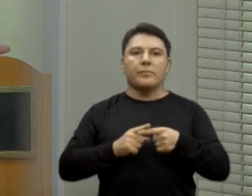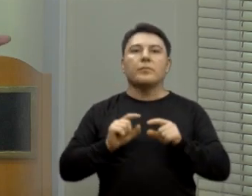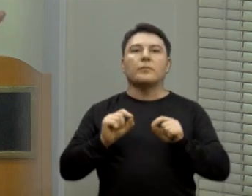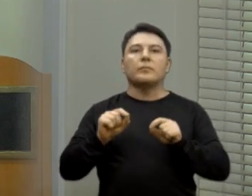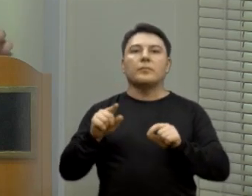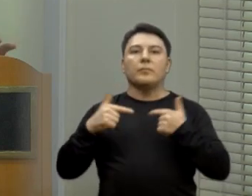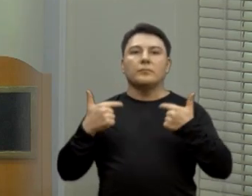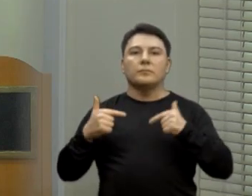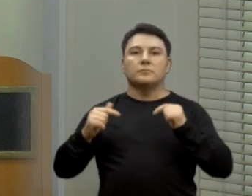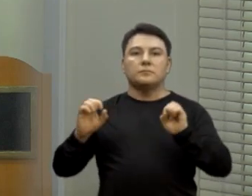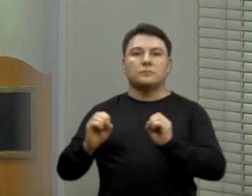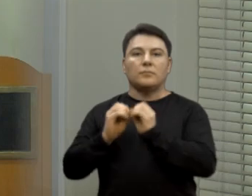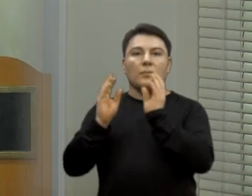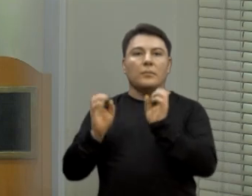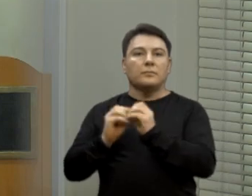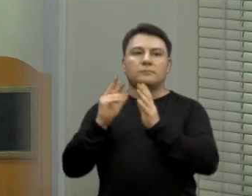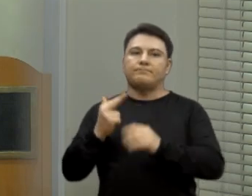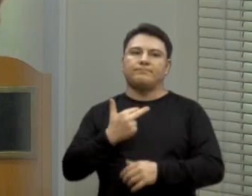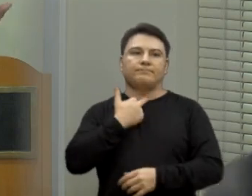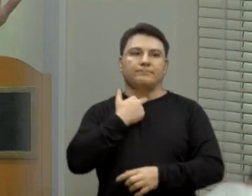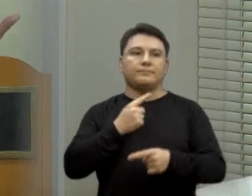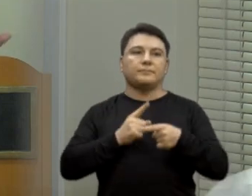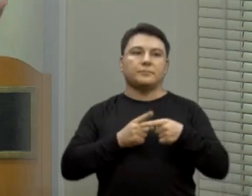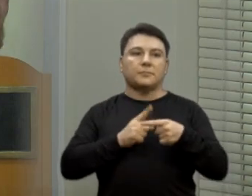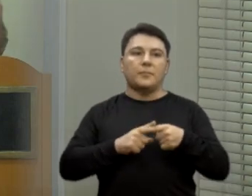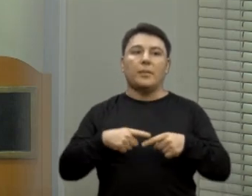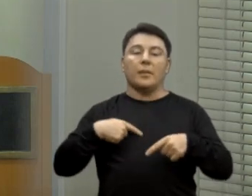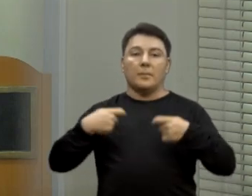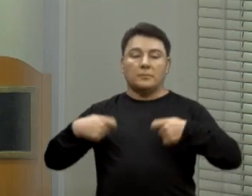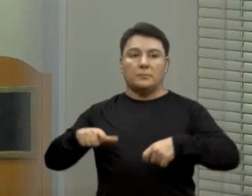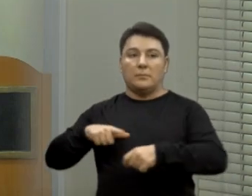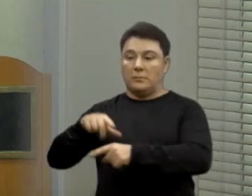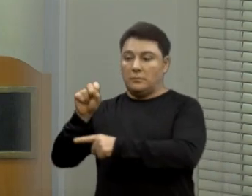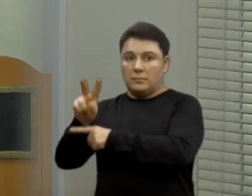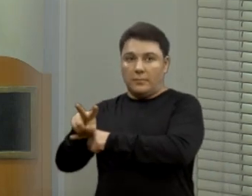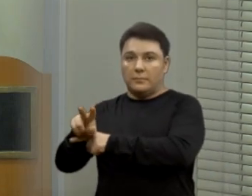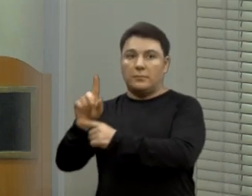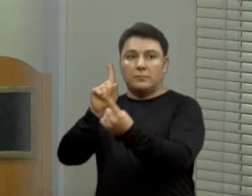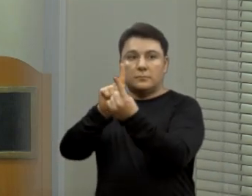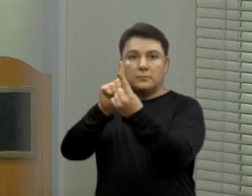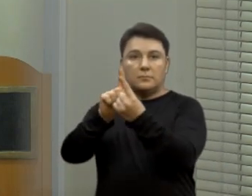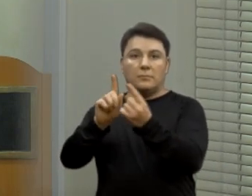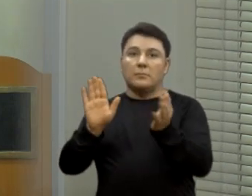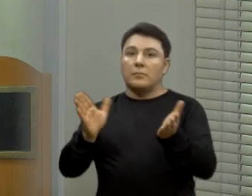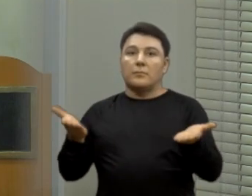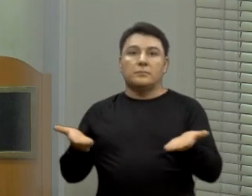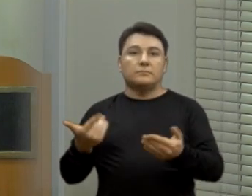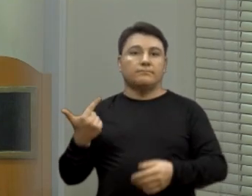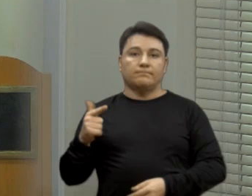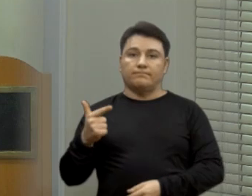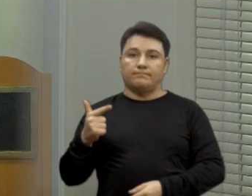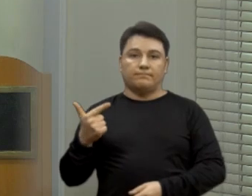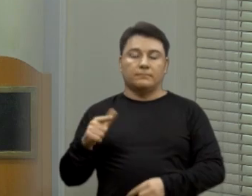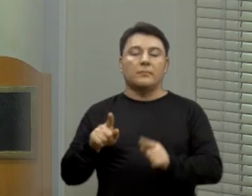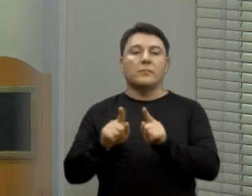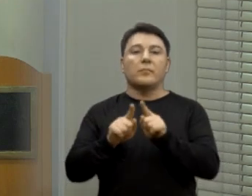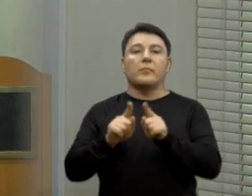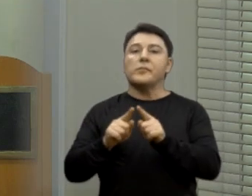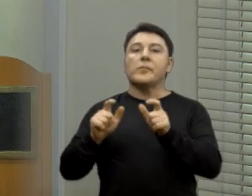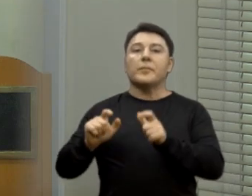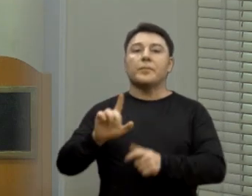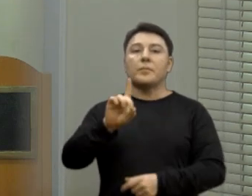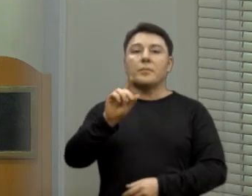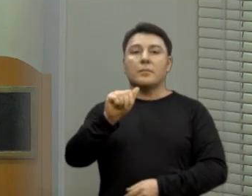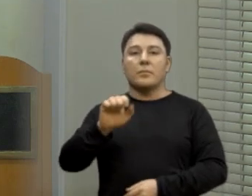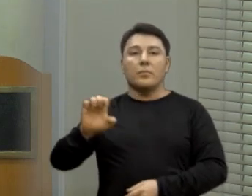fazer suas horas extras para usar de cargos que deveriam existir para atender a população e que hoje não existem, e também no DAI as